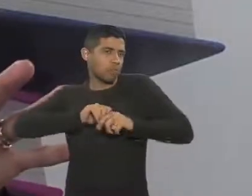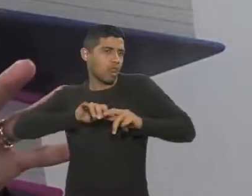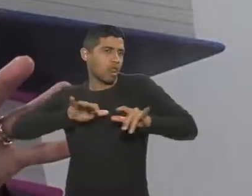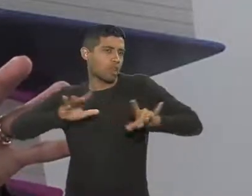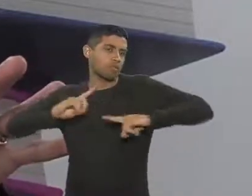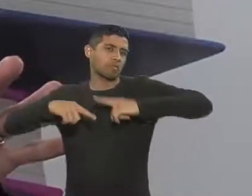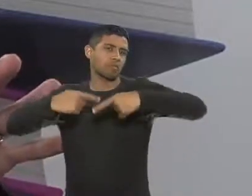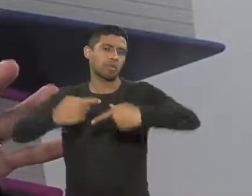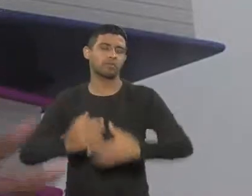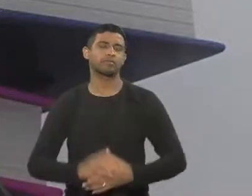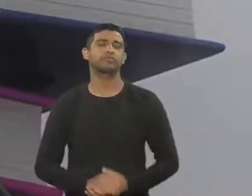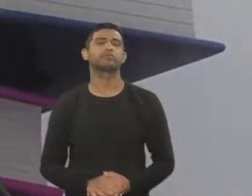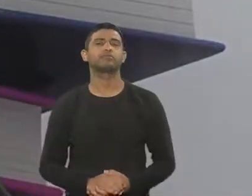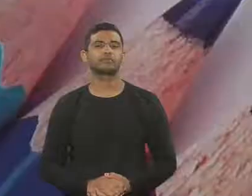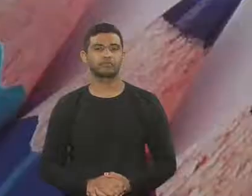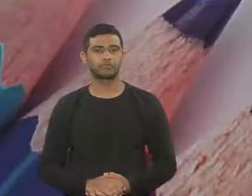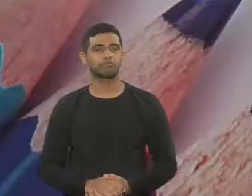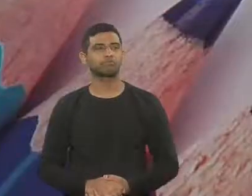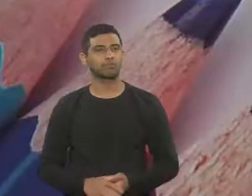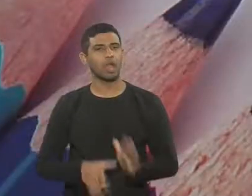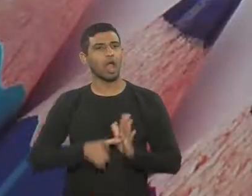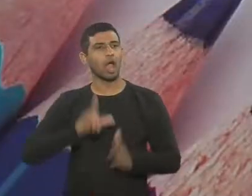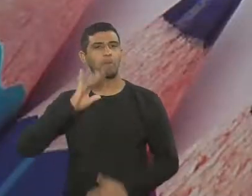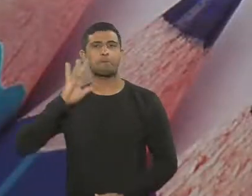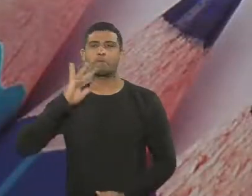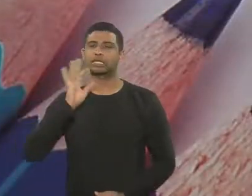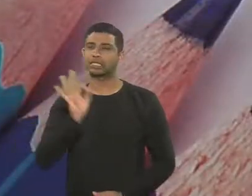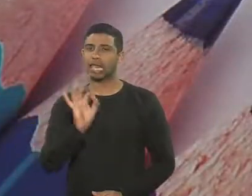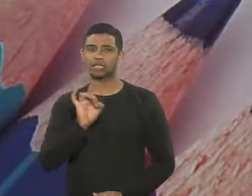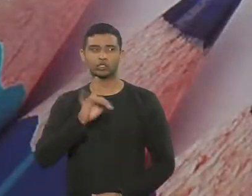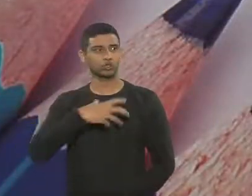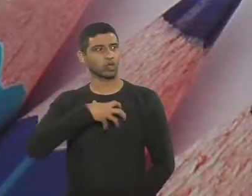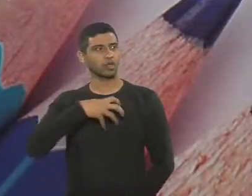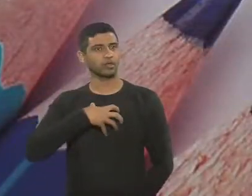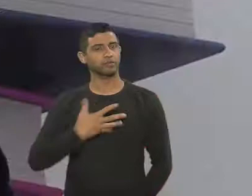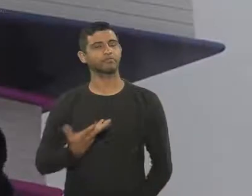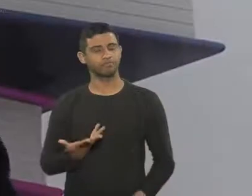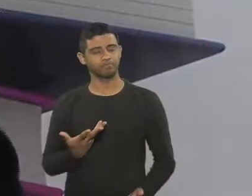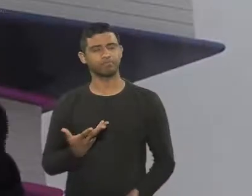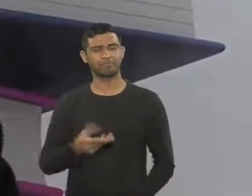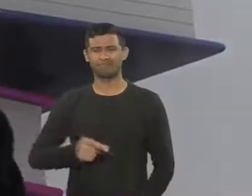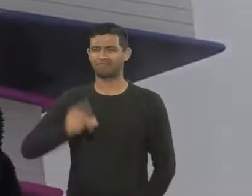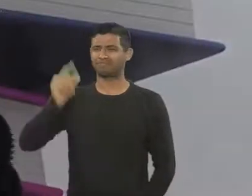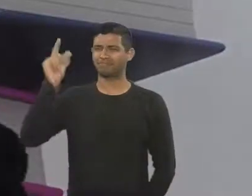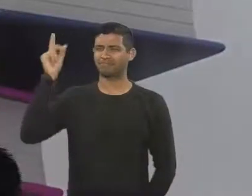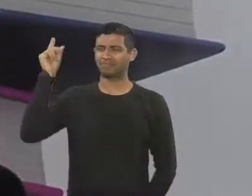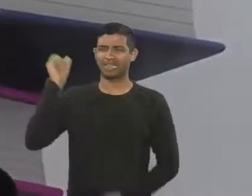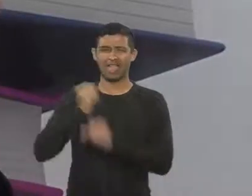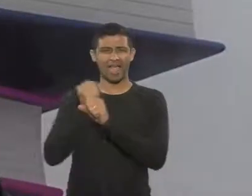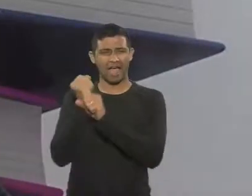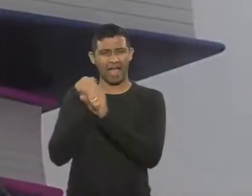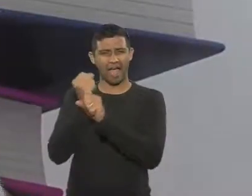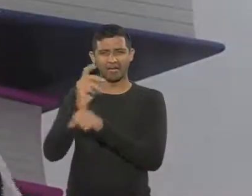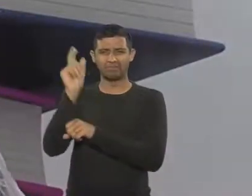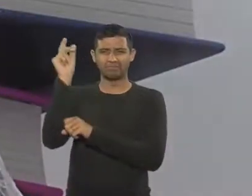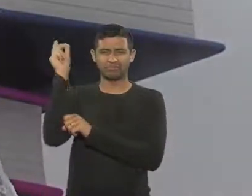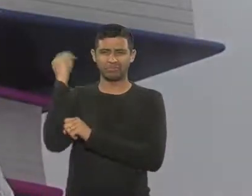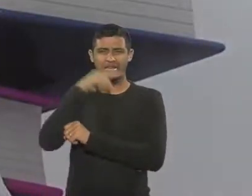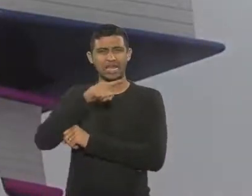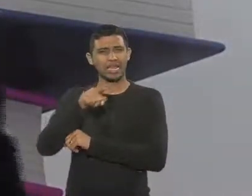pensar. Não tem reflexão, é emoção. Fizeram uma pesquisa há muitos anos